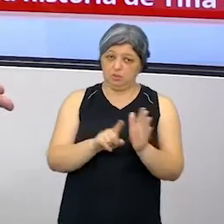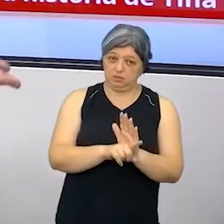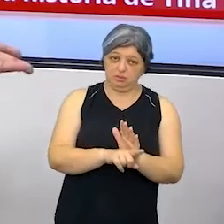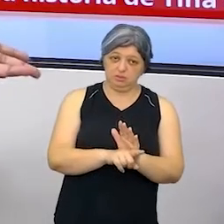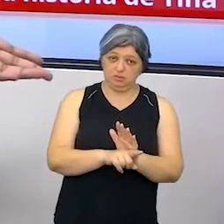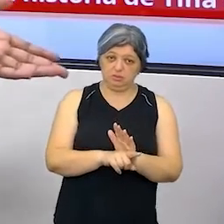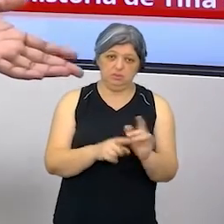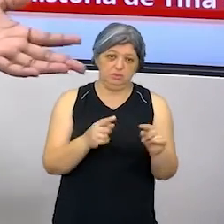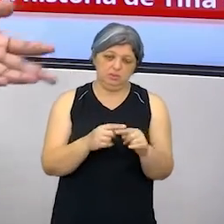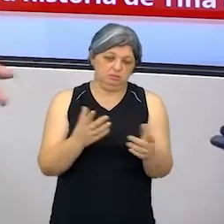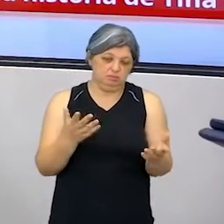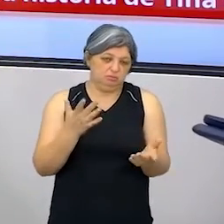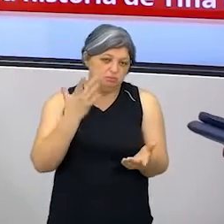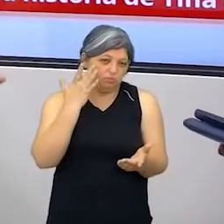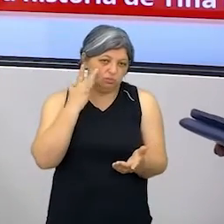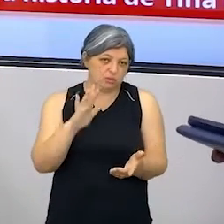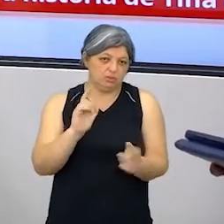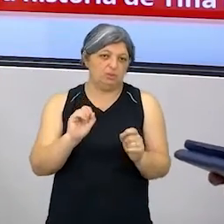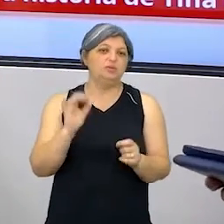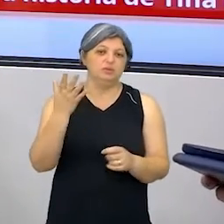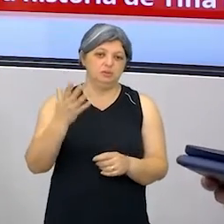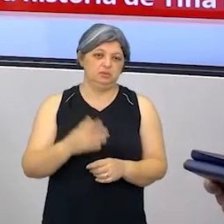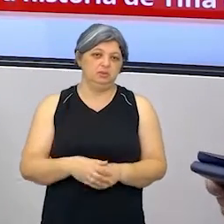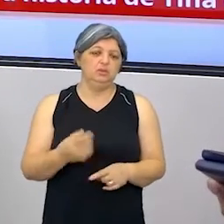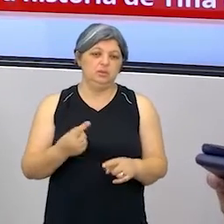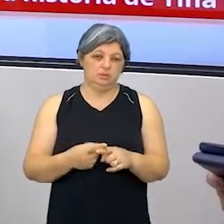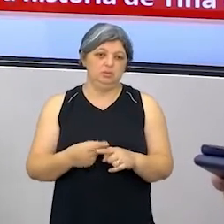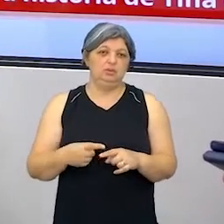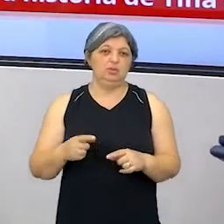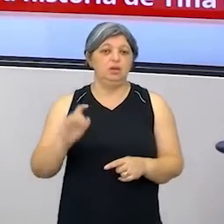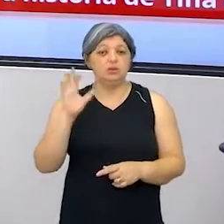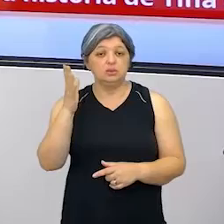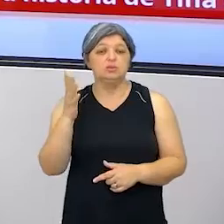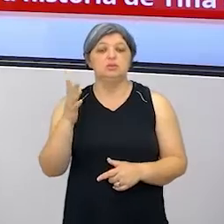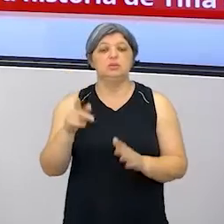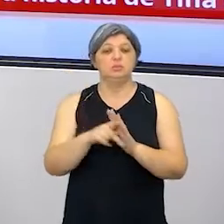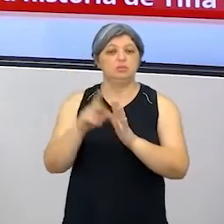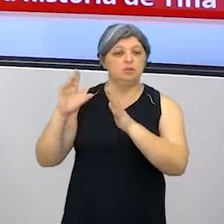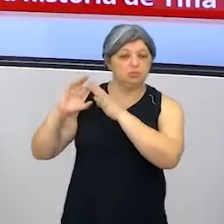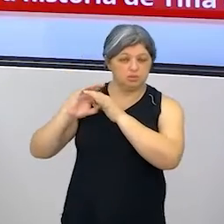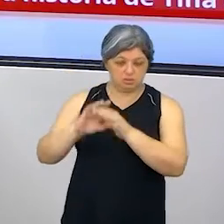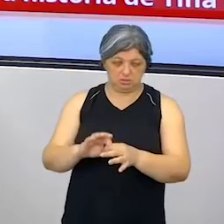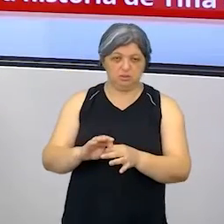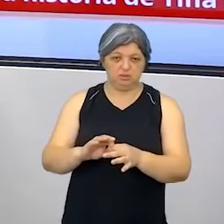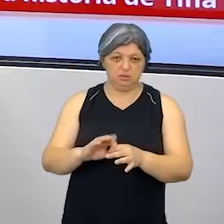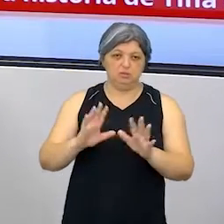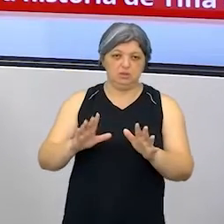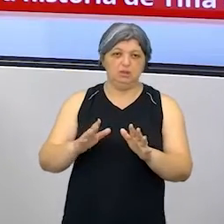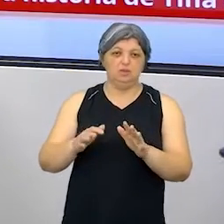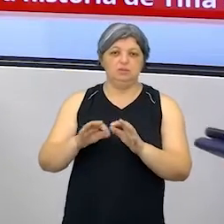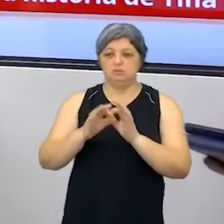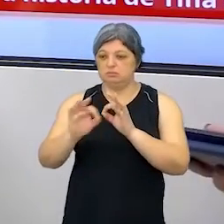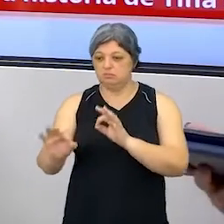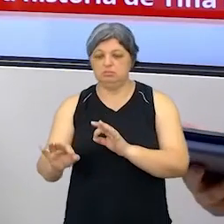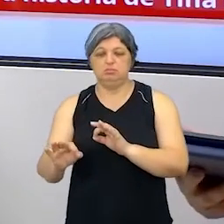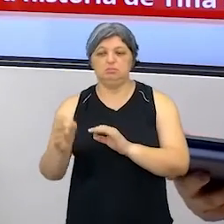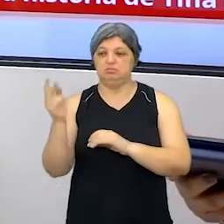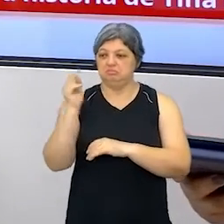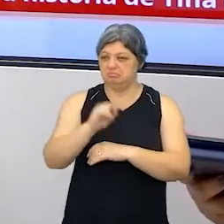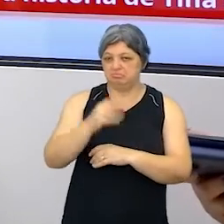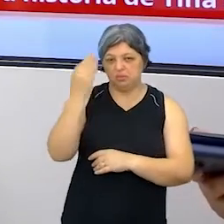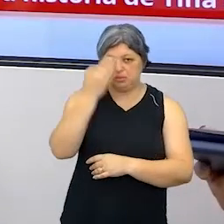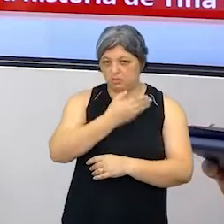presente da discussão, né? Aqui vocês sabem o que aconteceu na discussão, porque a gente está contextualizando. Mas quando a gente está longe e vê os alunos